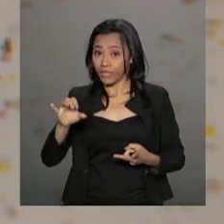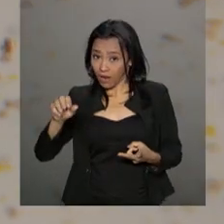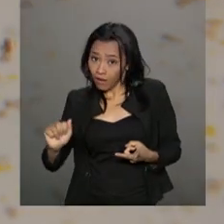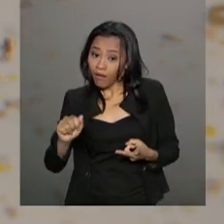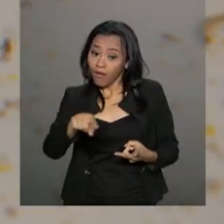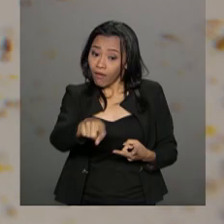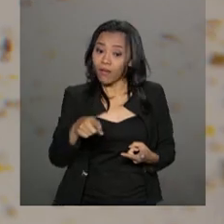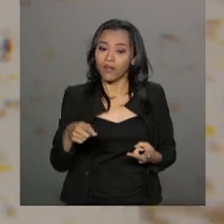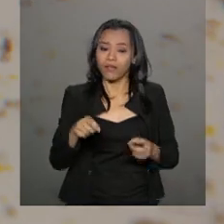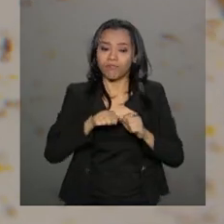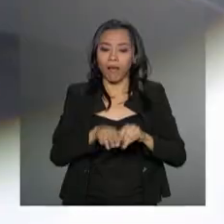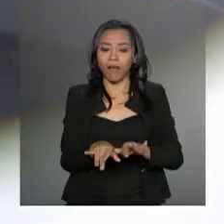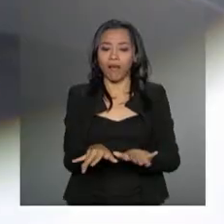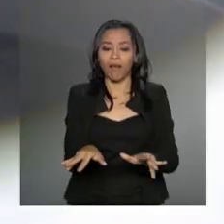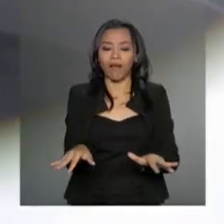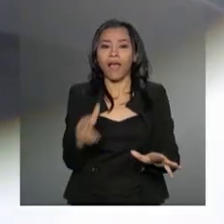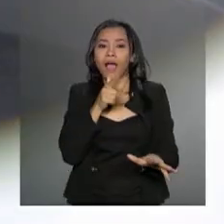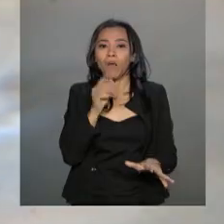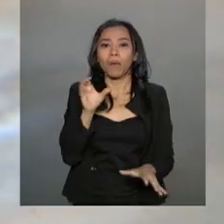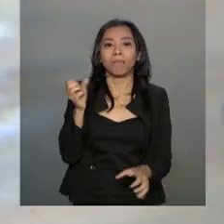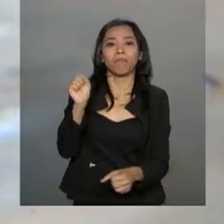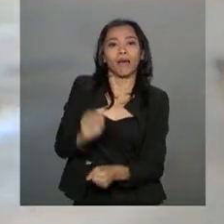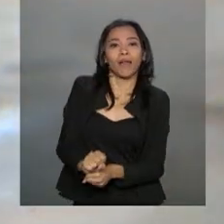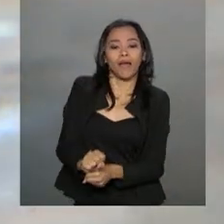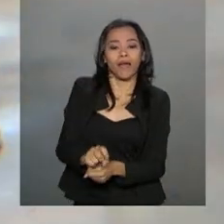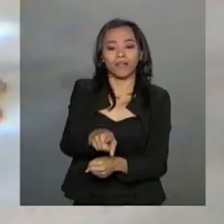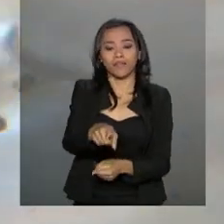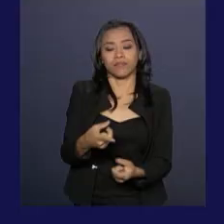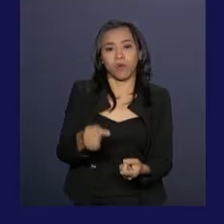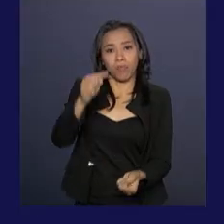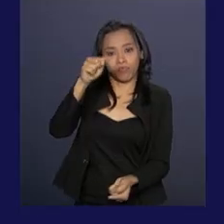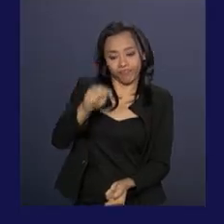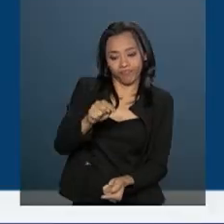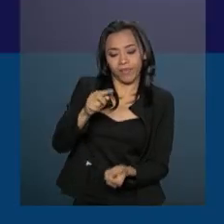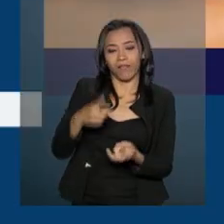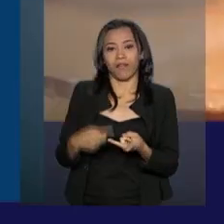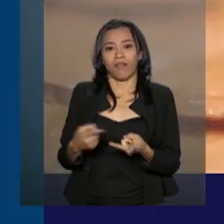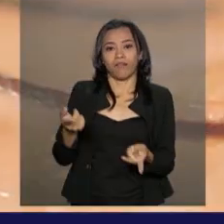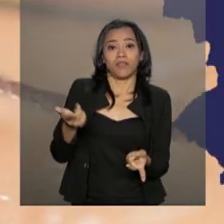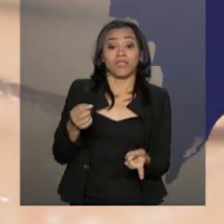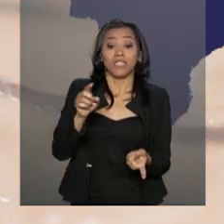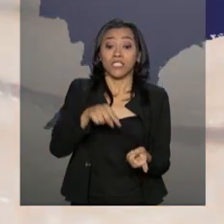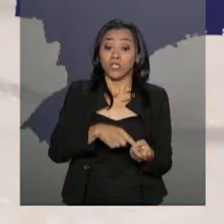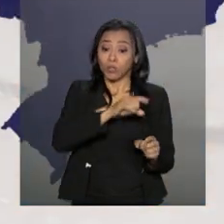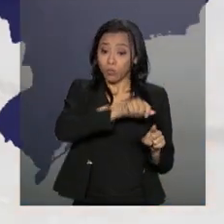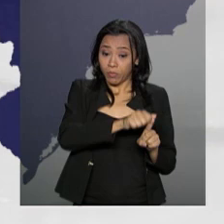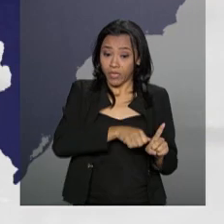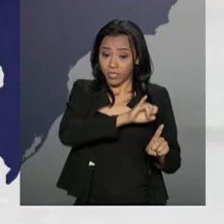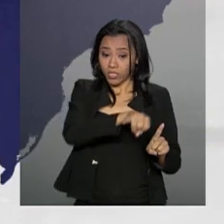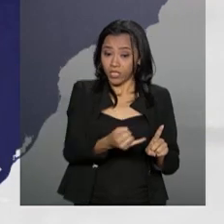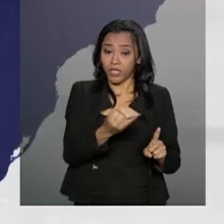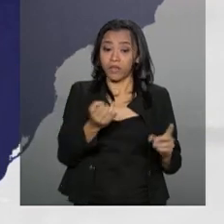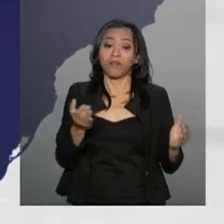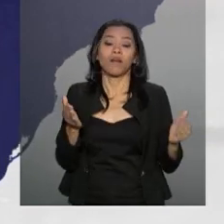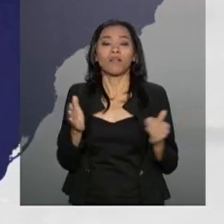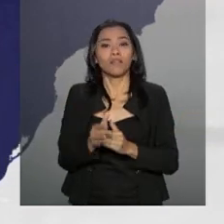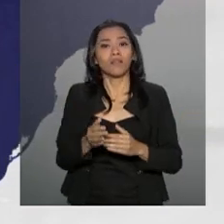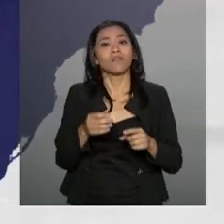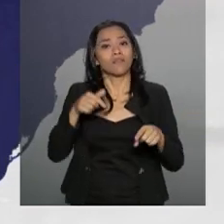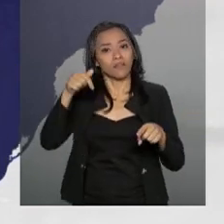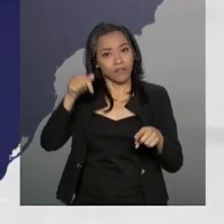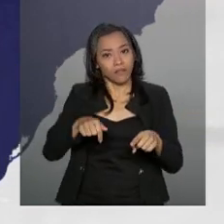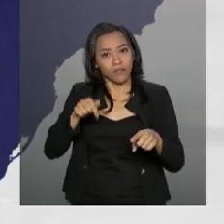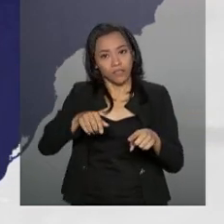recipientes com água parada, como latas e garrafas vazias. De janeiro até 3 de dezembro deste ano, mais de